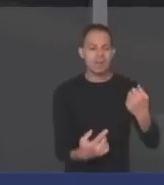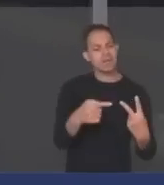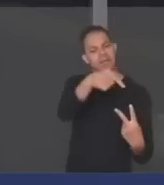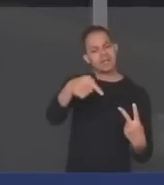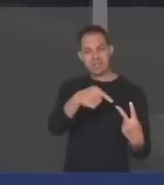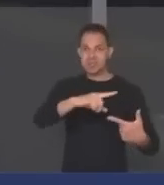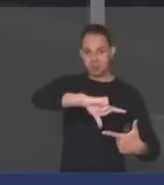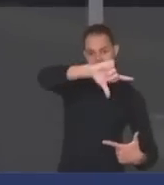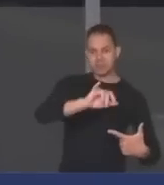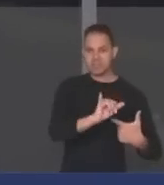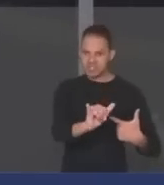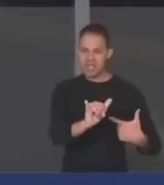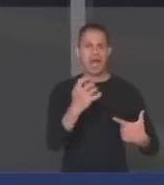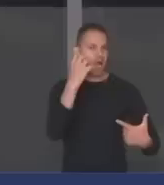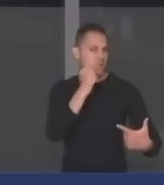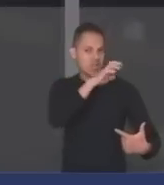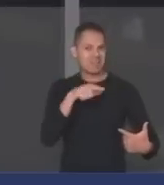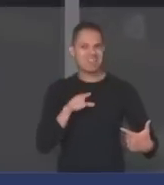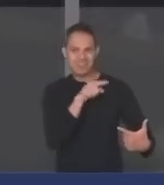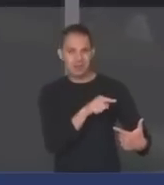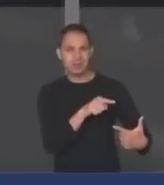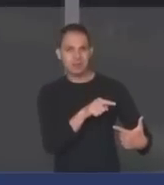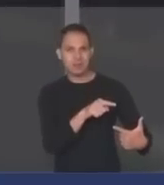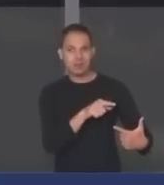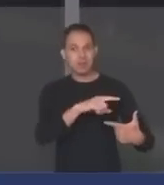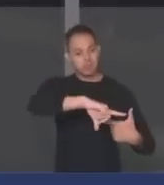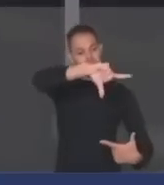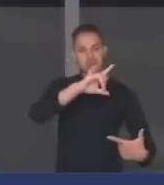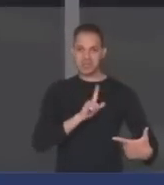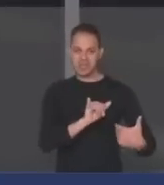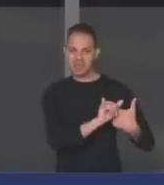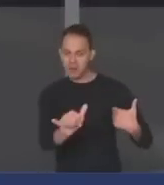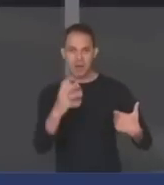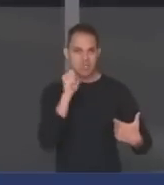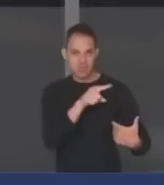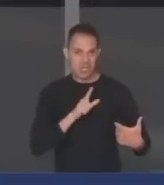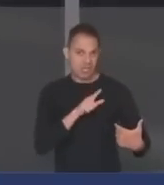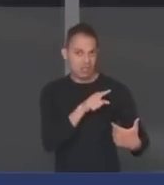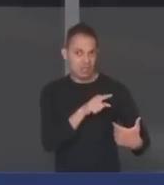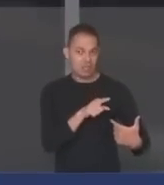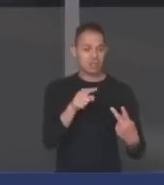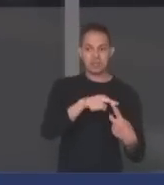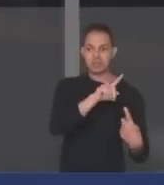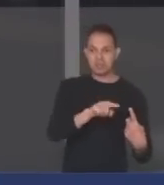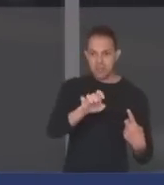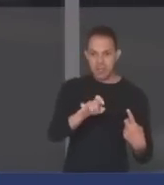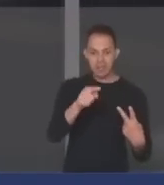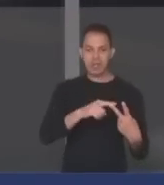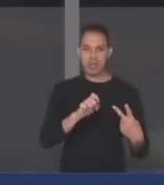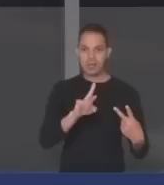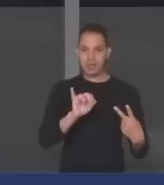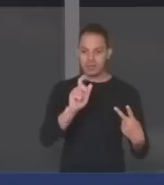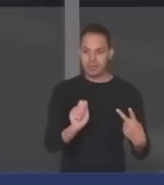de vocês... Tem um cartaz de adoção? Tem. Tem cartaz de adoção de animais no gabinete de vocês? Meu Deus. Tanto do José Neu, não, tô falando do senhor que é autor da matéria ou